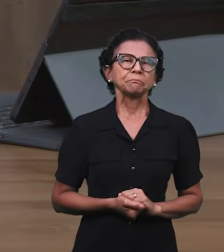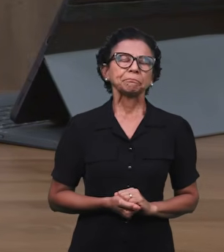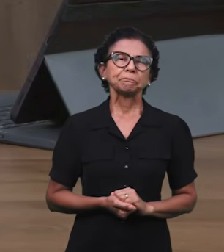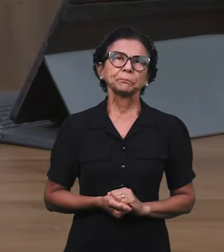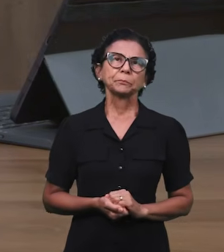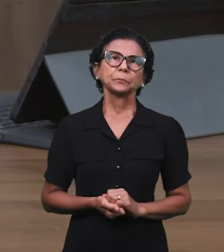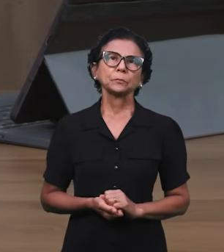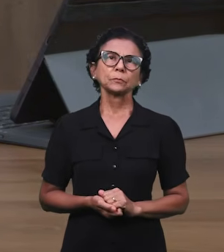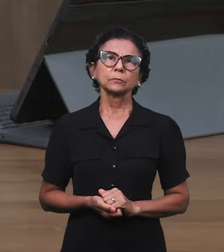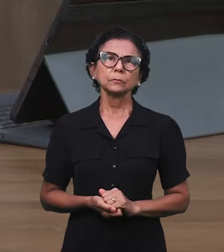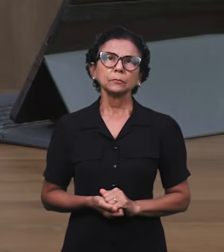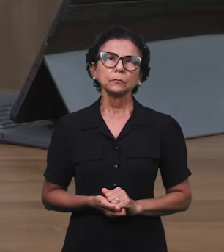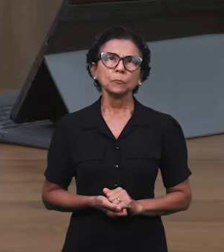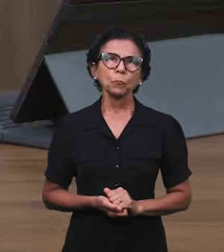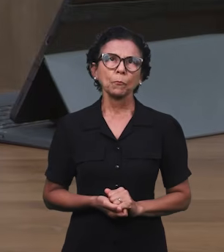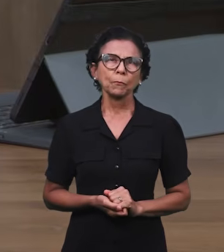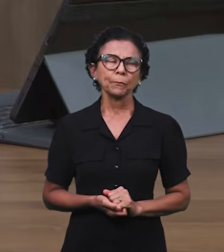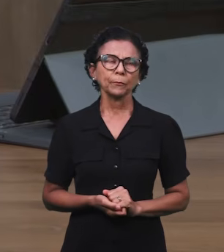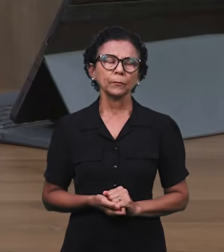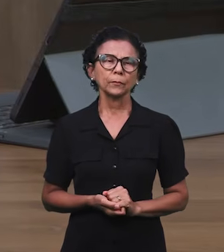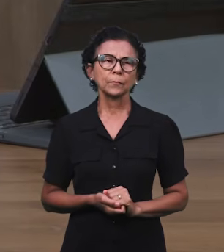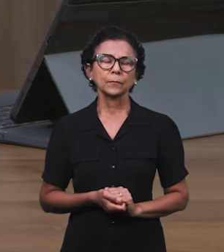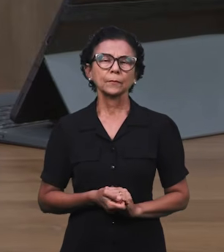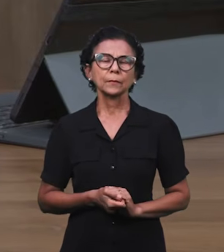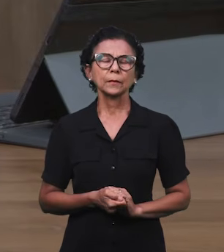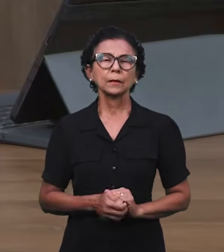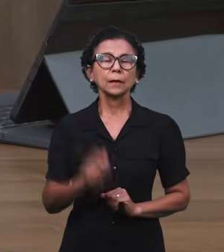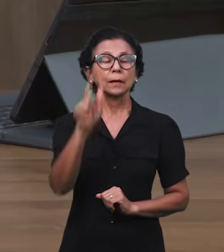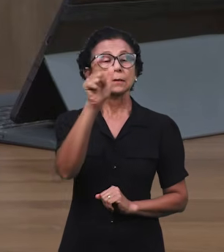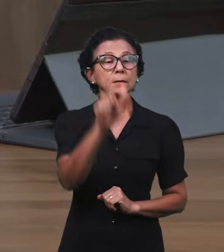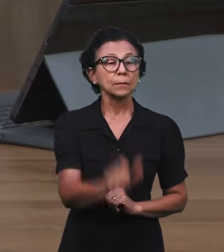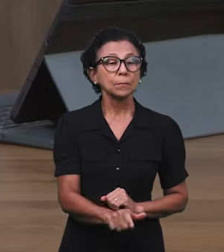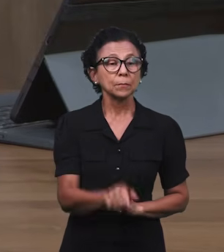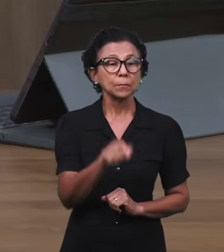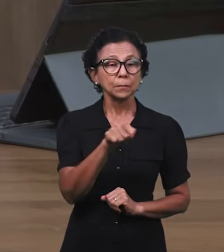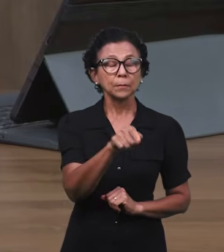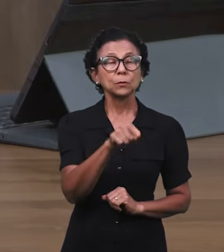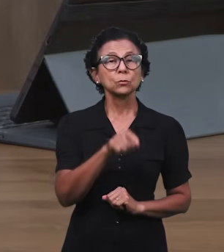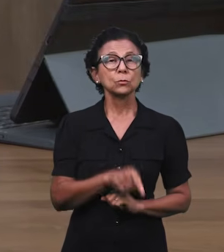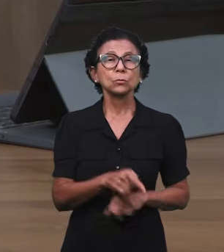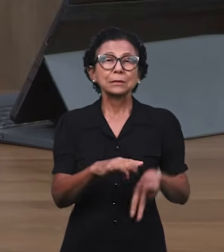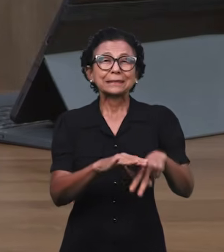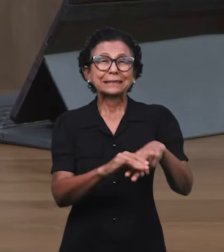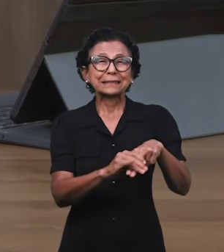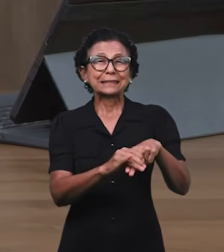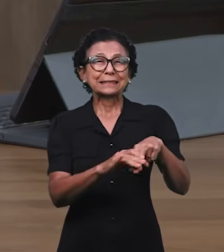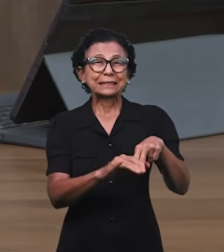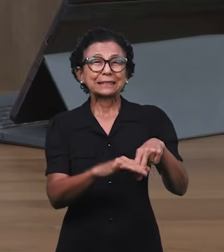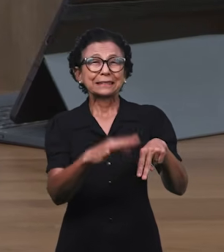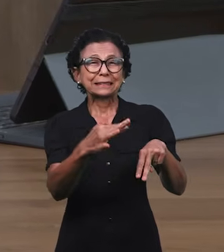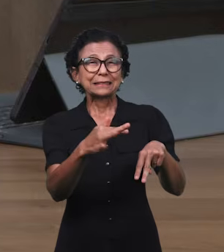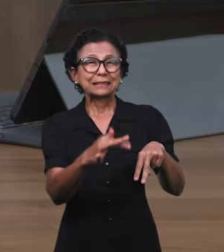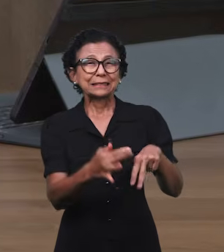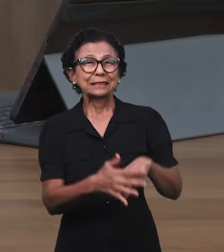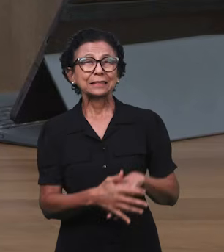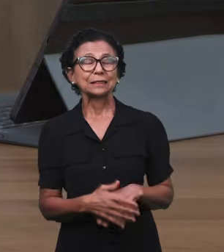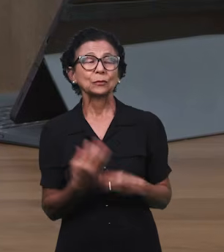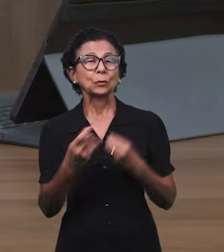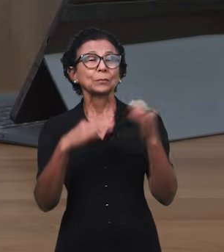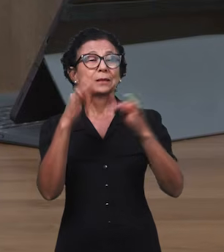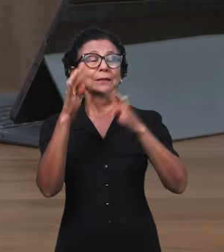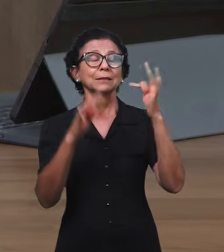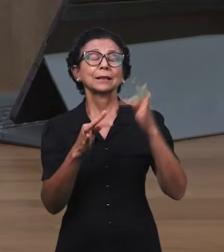também o que esse paciente, essa pessoa que vai ter que aprender a viver com a